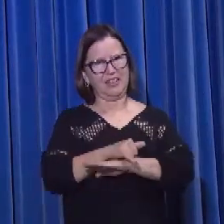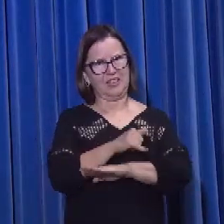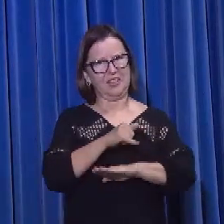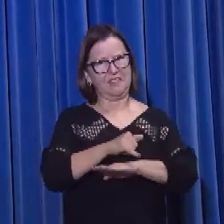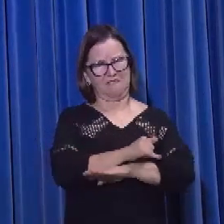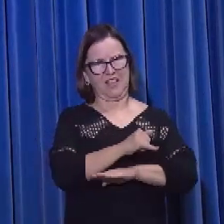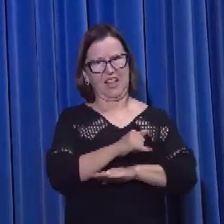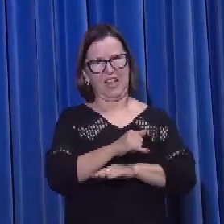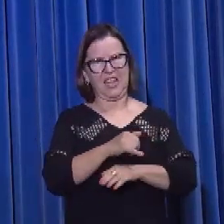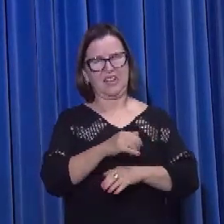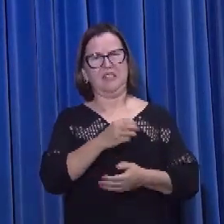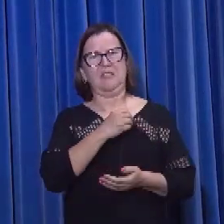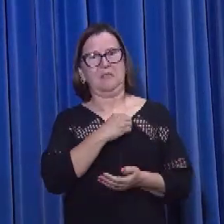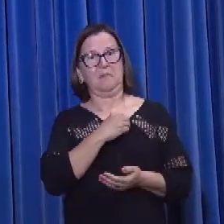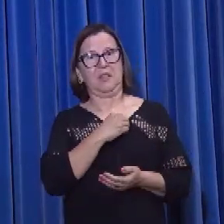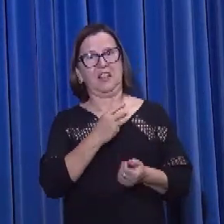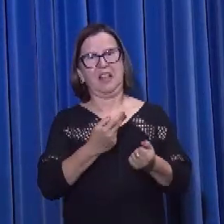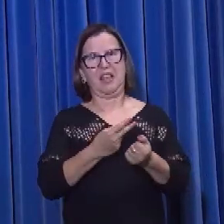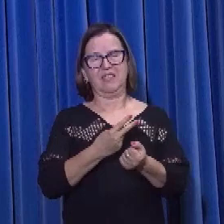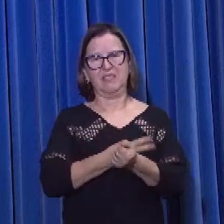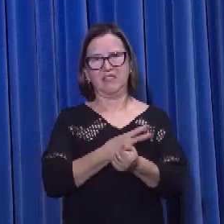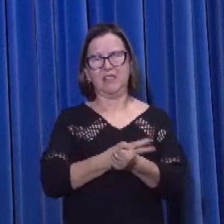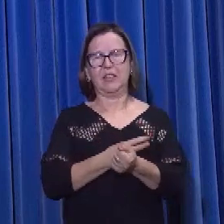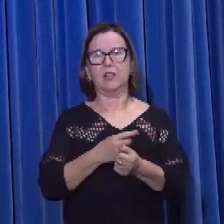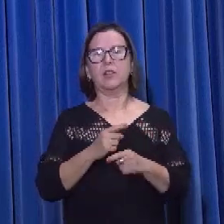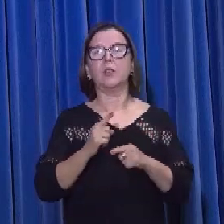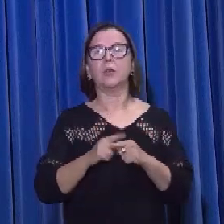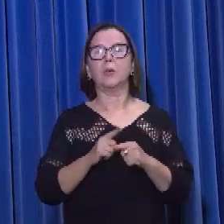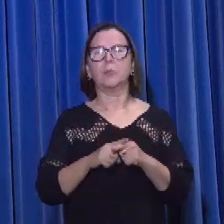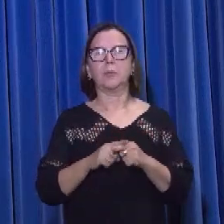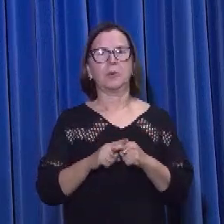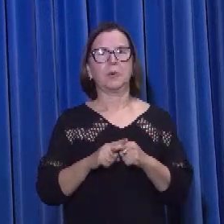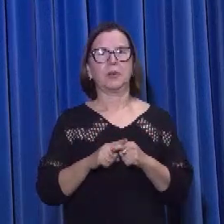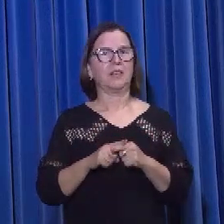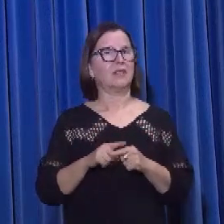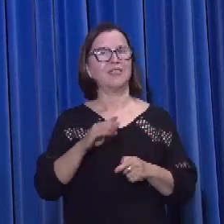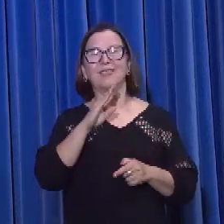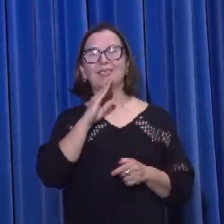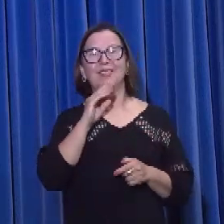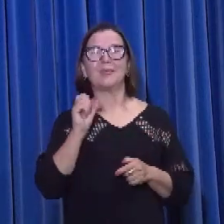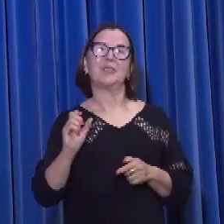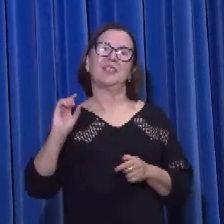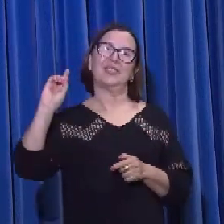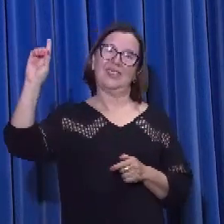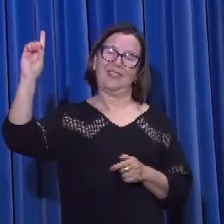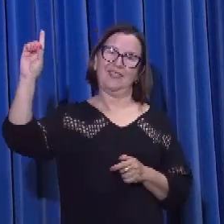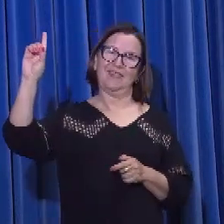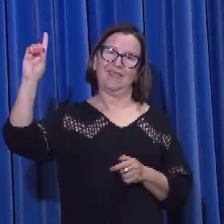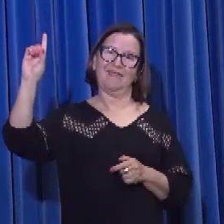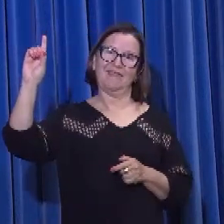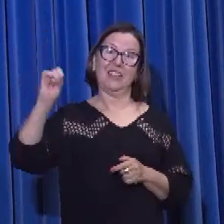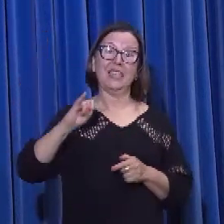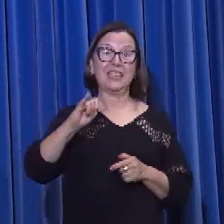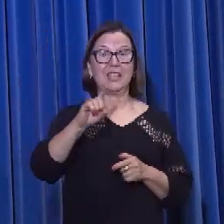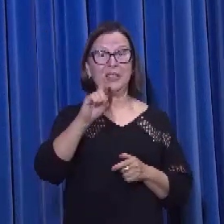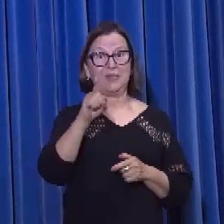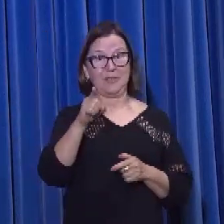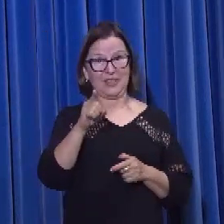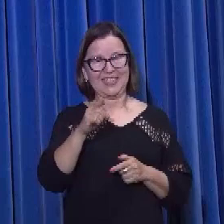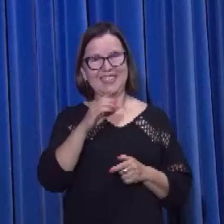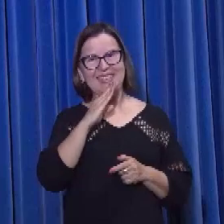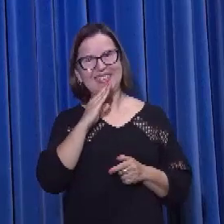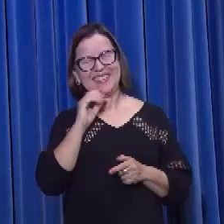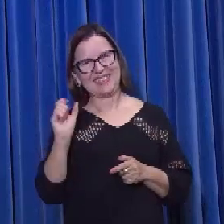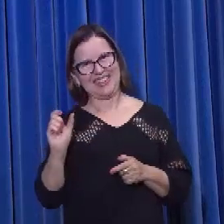de Deus na sua vida no dia a dia. Se você conhece a palavra vai te libertando daquilo que você